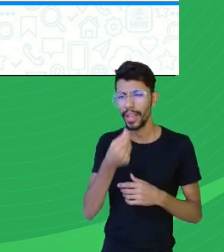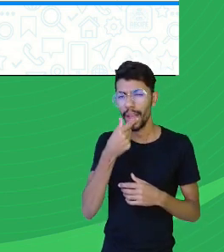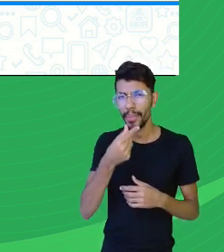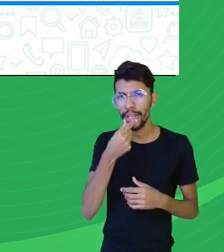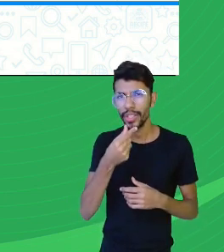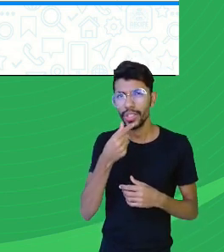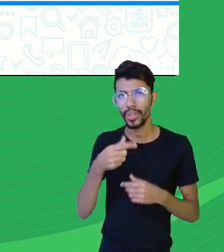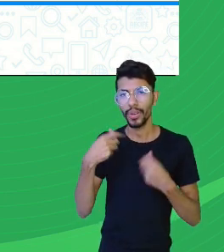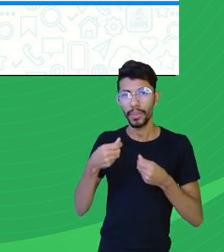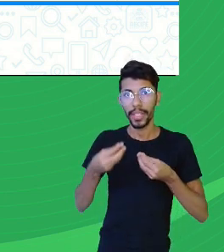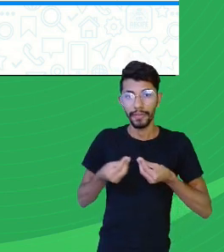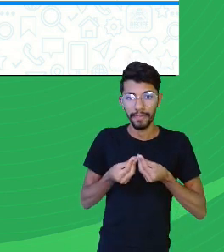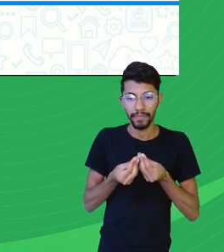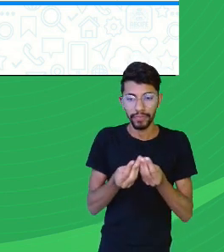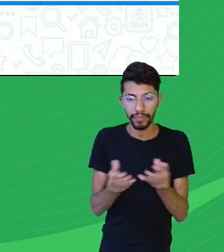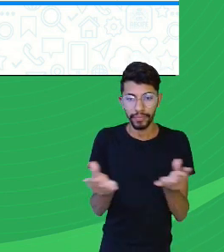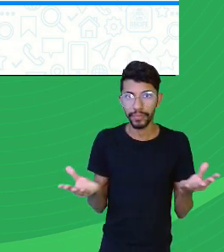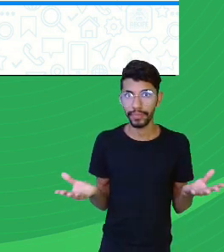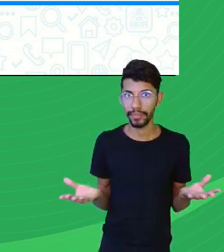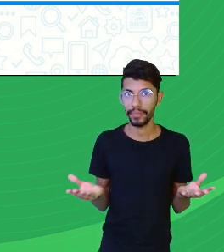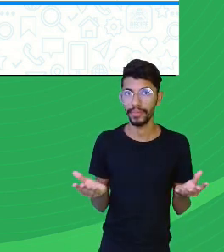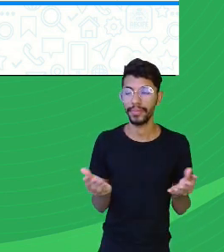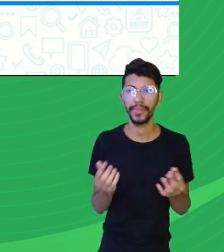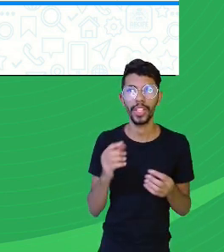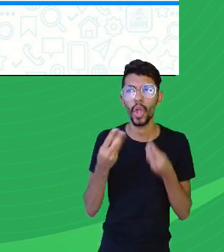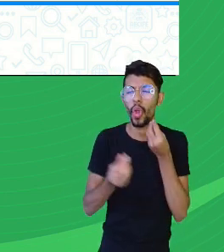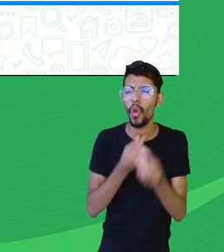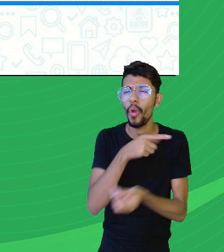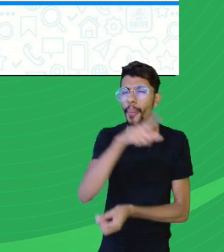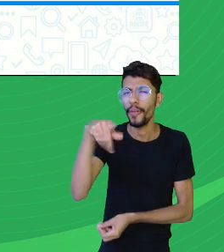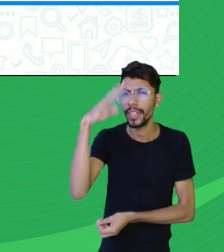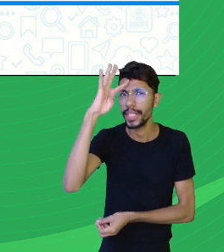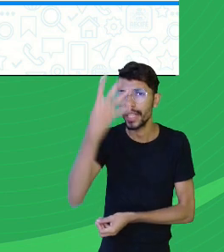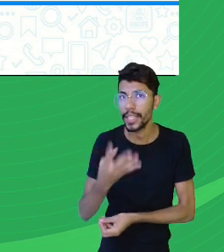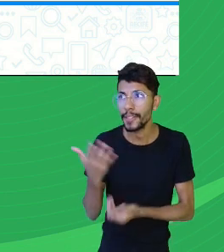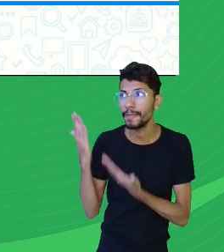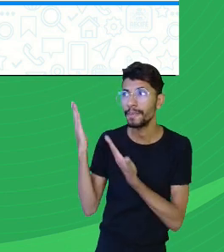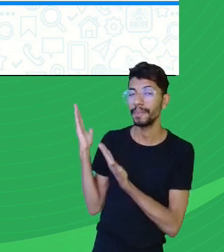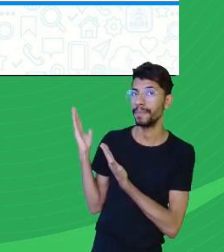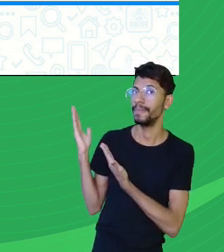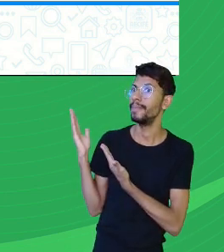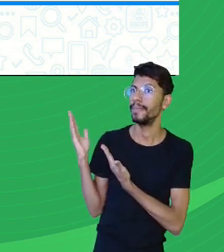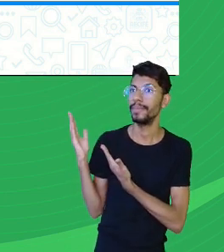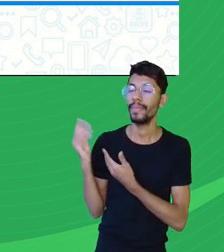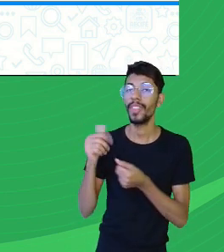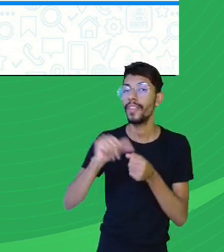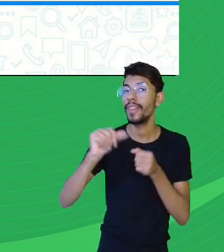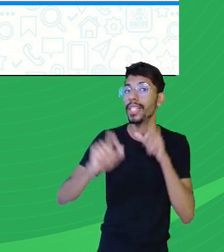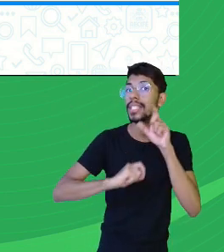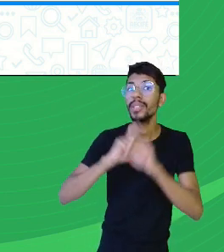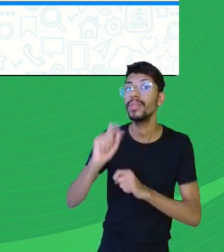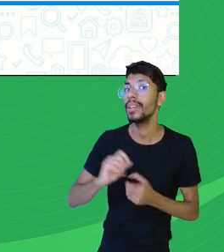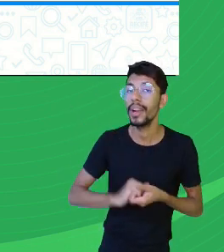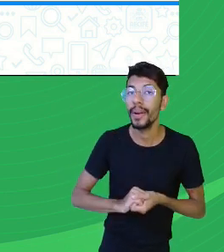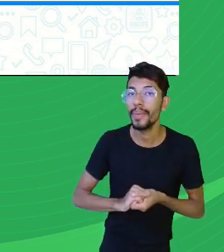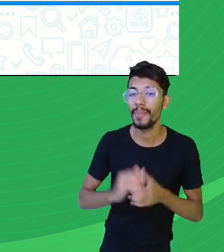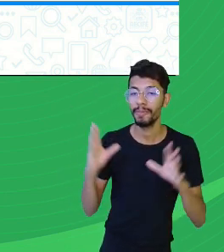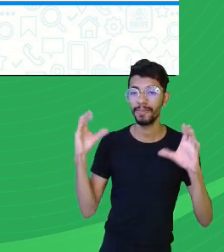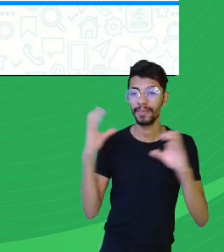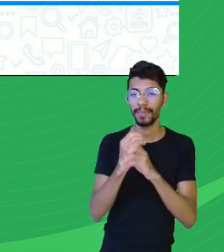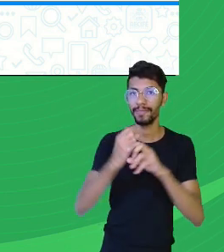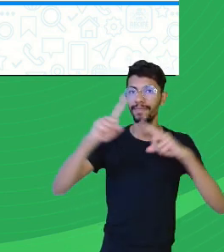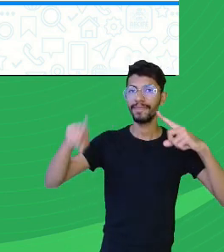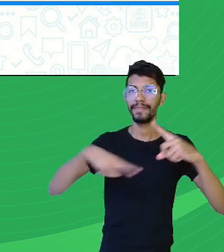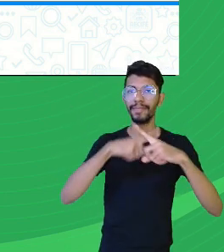distribuídos? Como é que vocês irão resolver esta situação, problema? Fazendo que operação? De